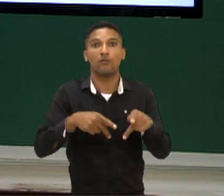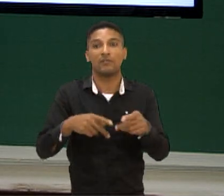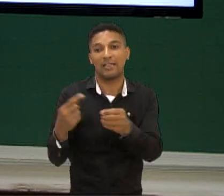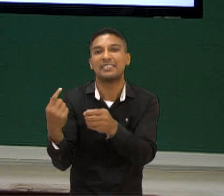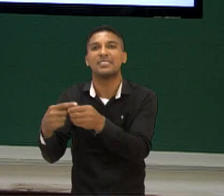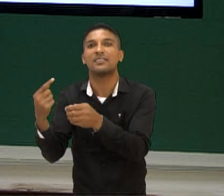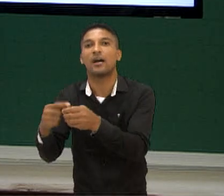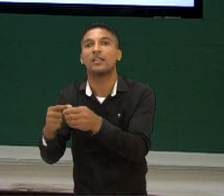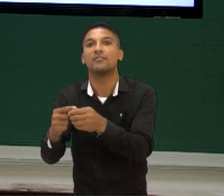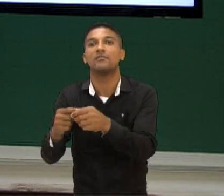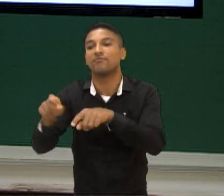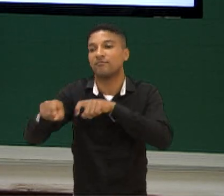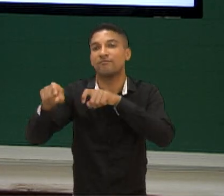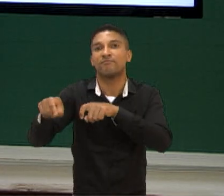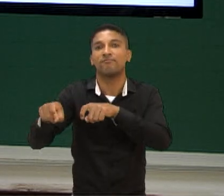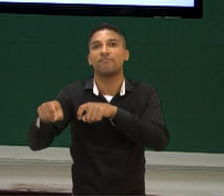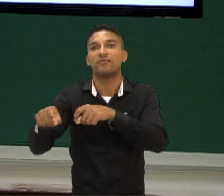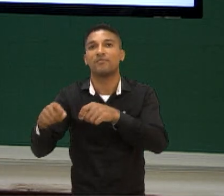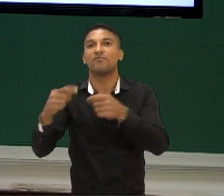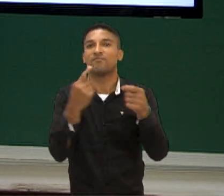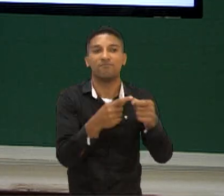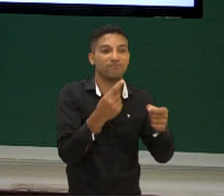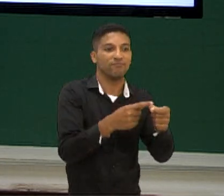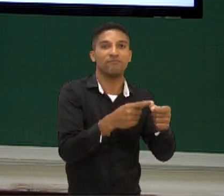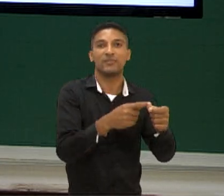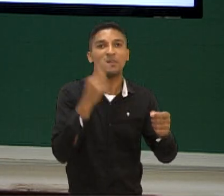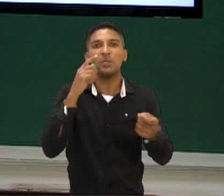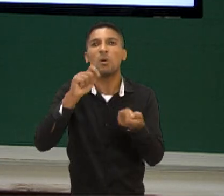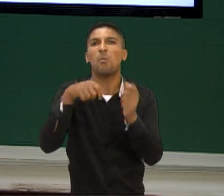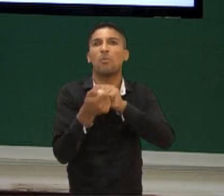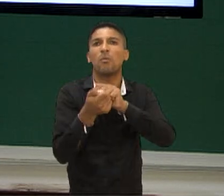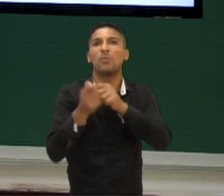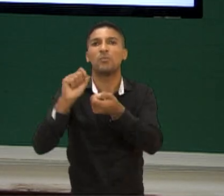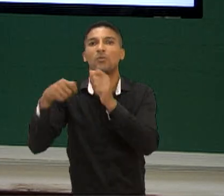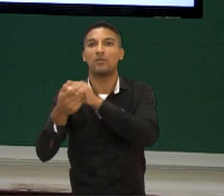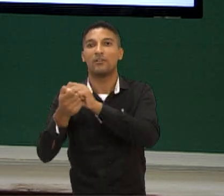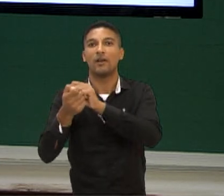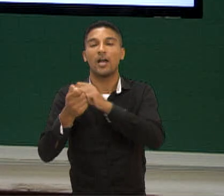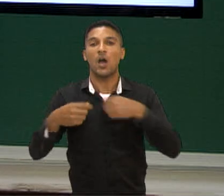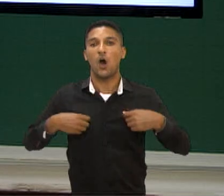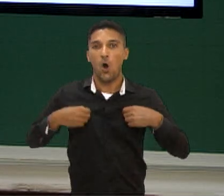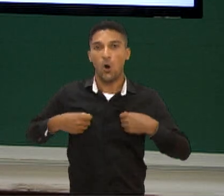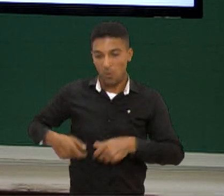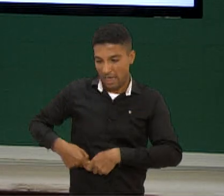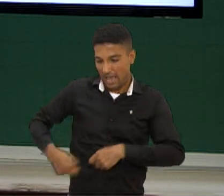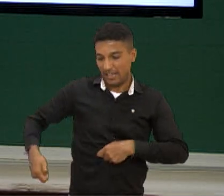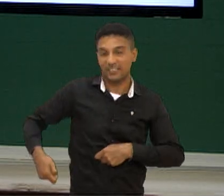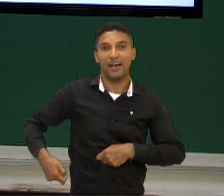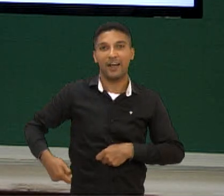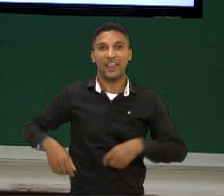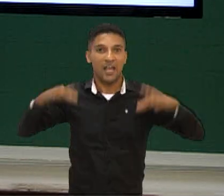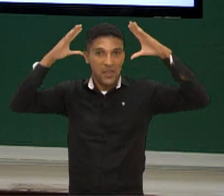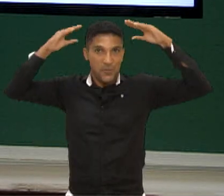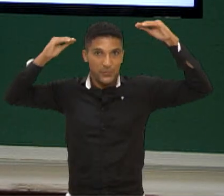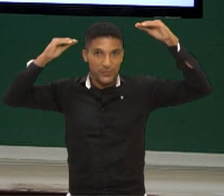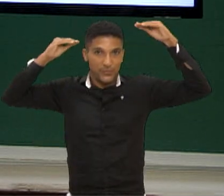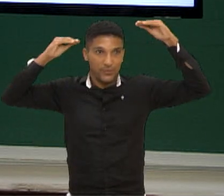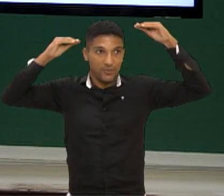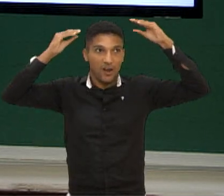interior, pessoas do sítio, com roupas rasgadas, né? Antigamente tinha poucos doutores, poucos dentistas, as pessoas vão